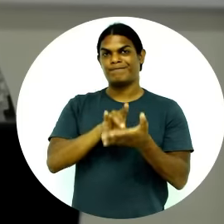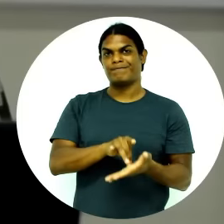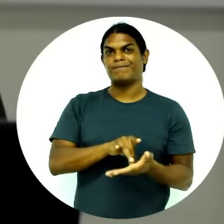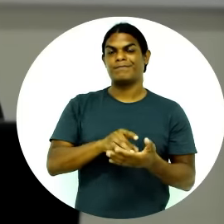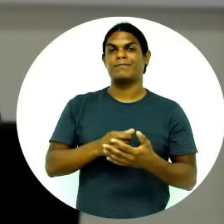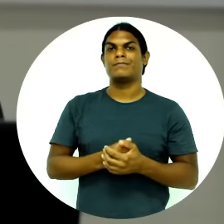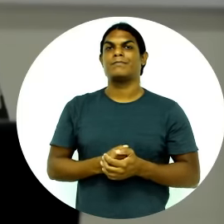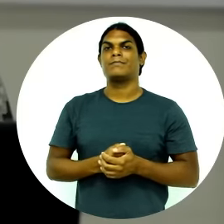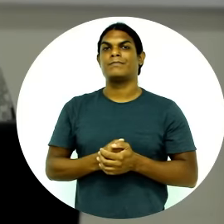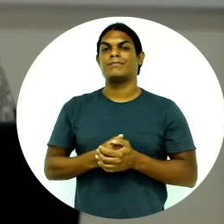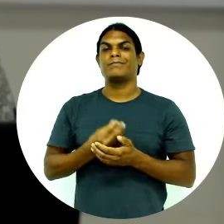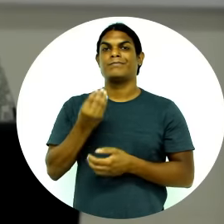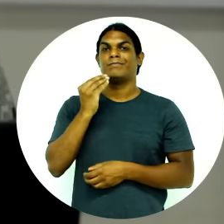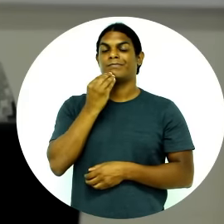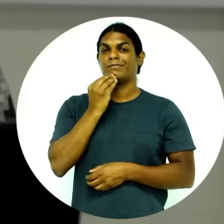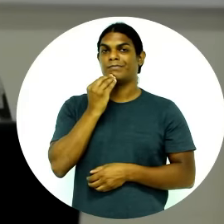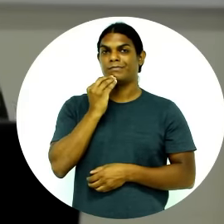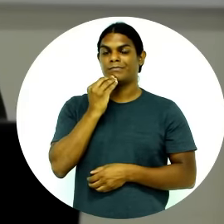fácil aplicar.